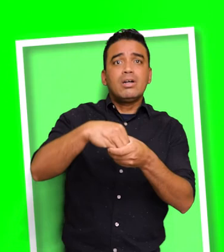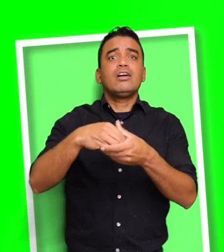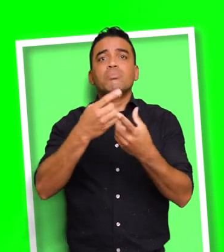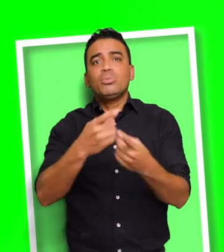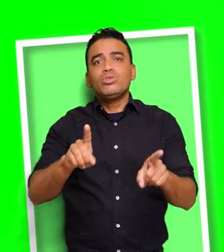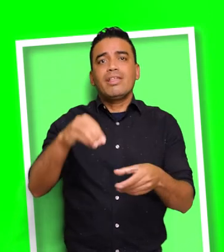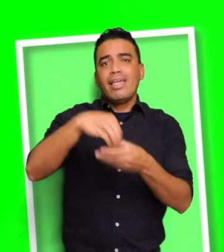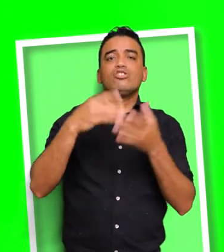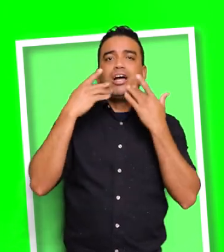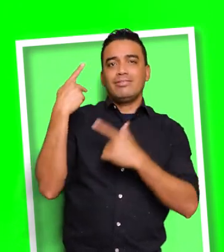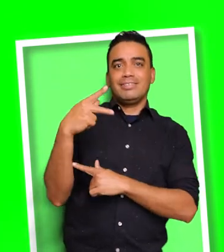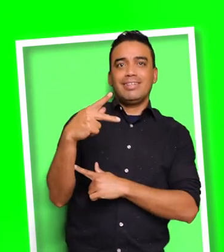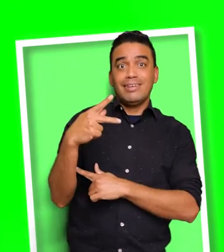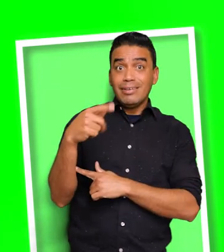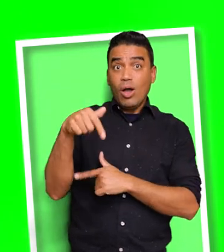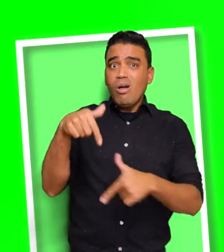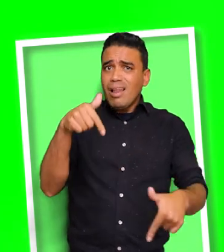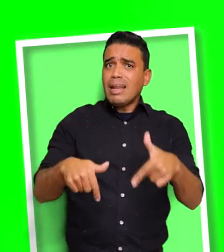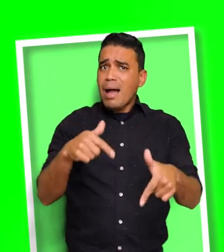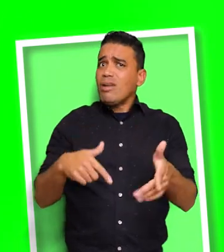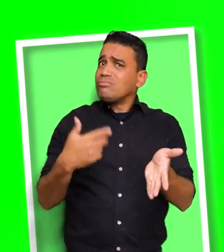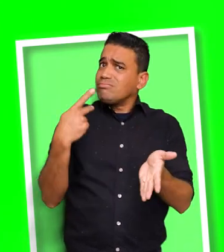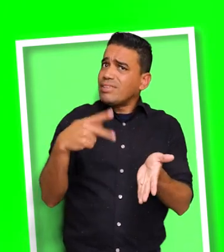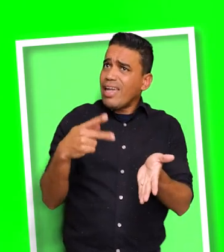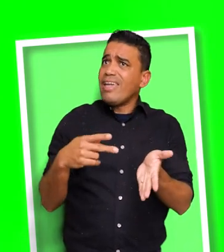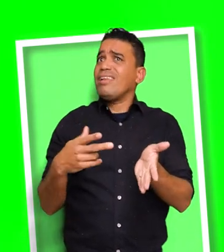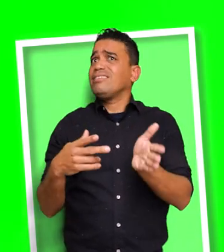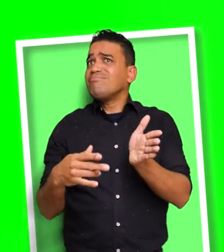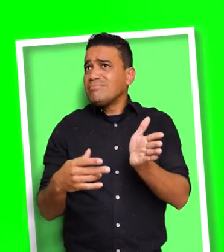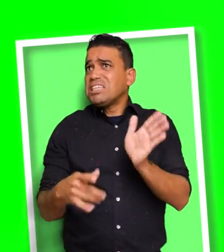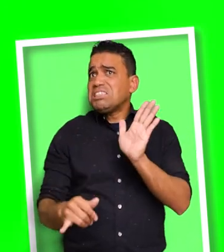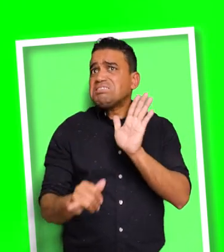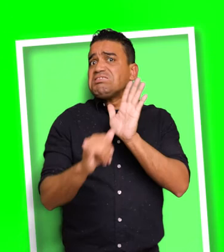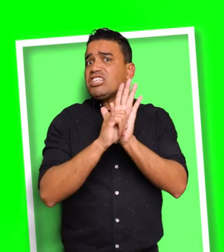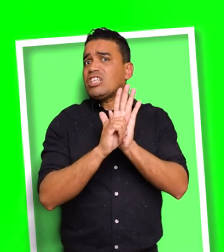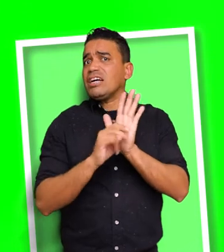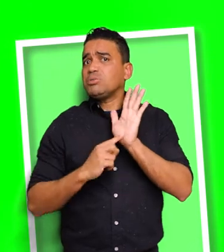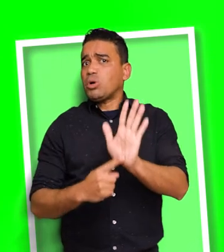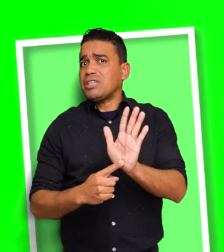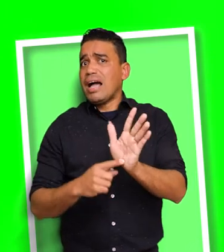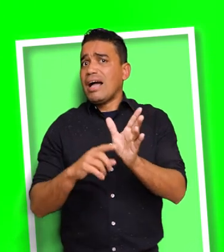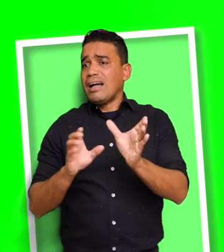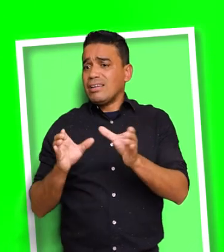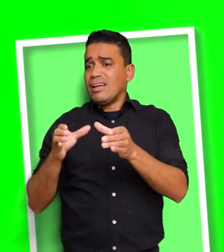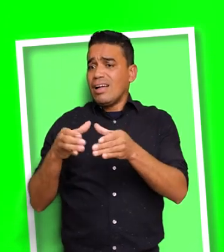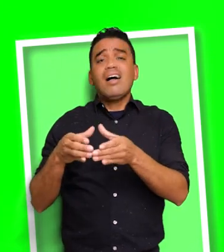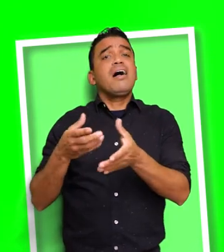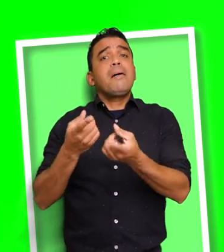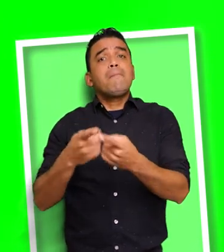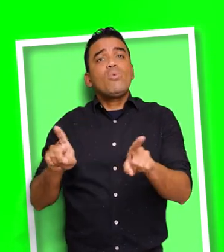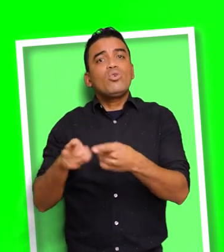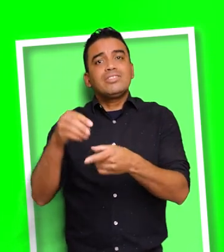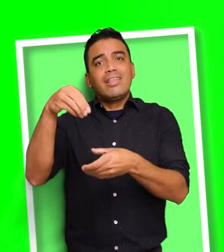todo esse trabalho de identificar especificamente essa questão da música em senadores do século XX